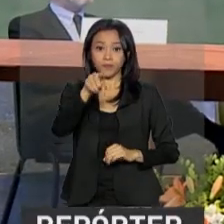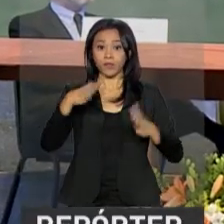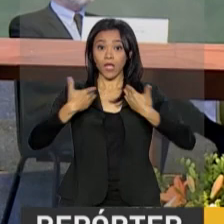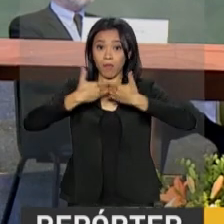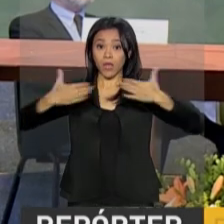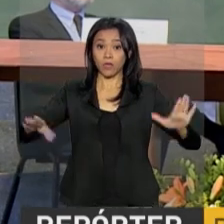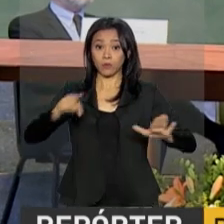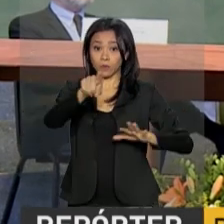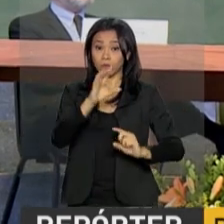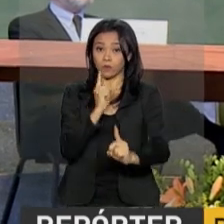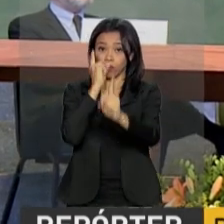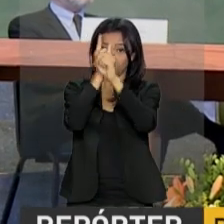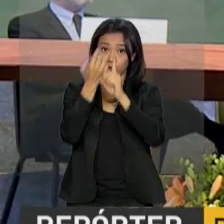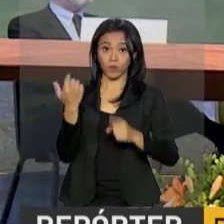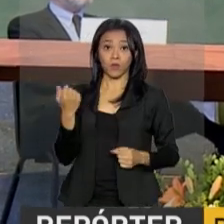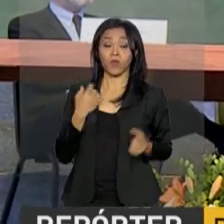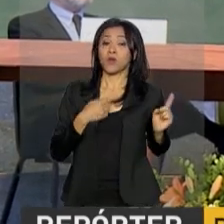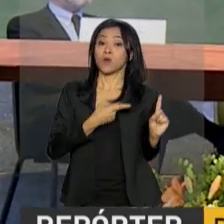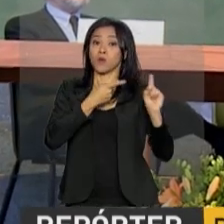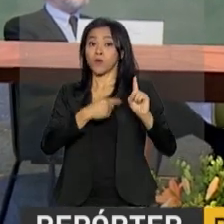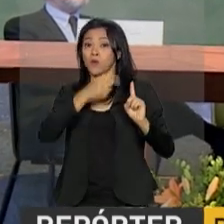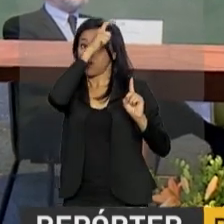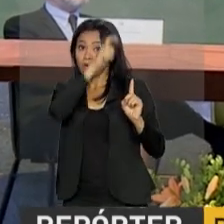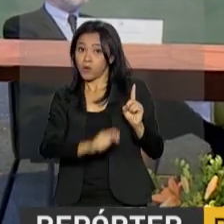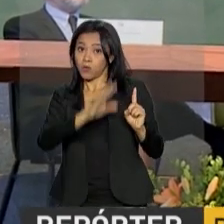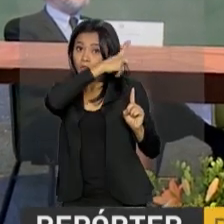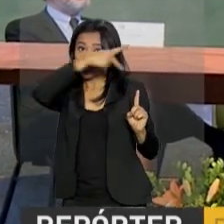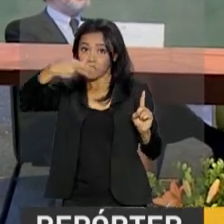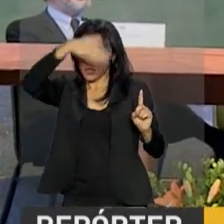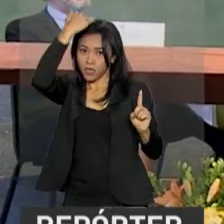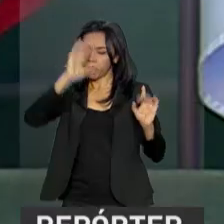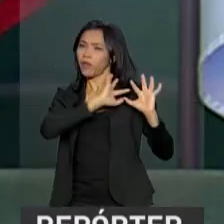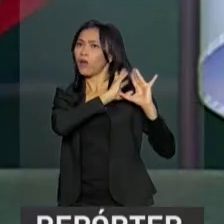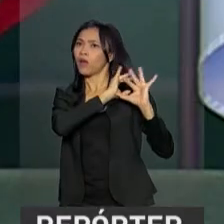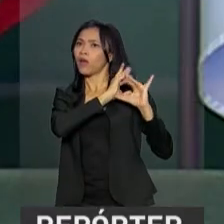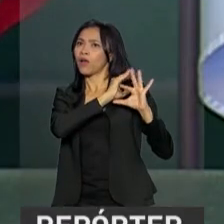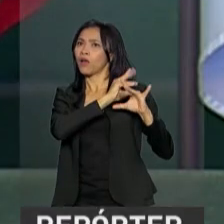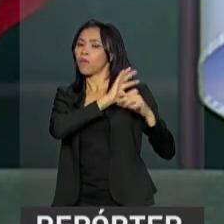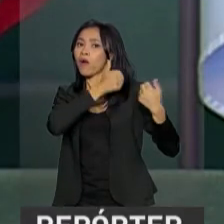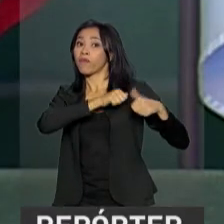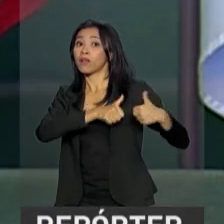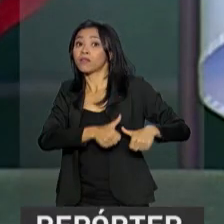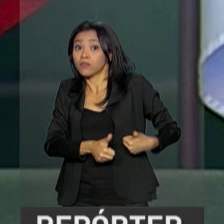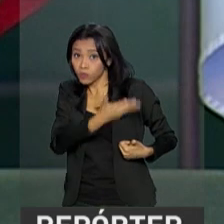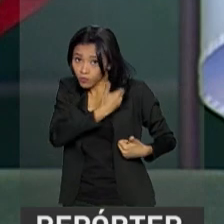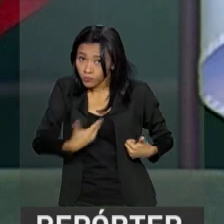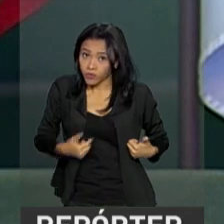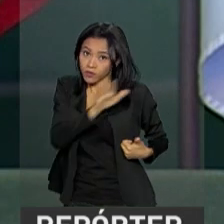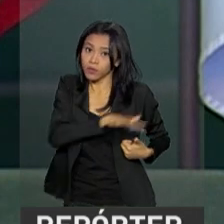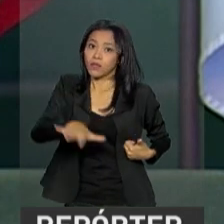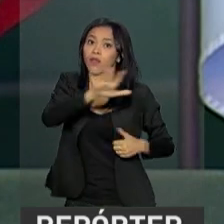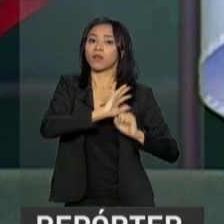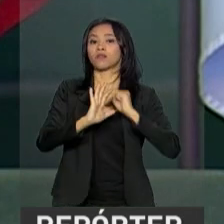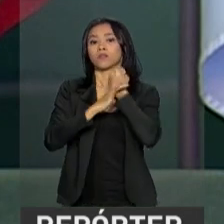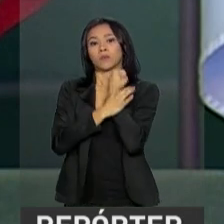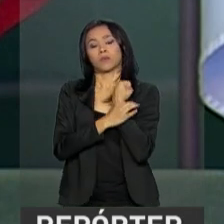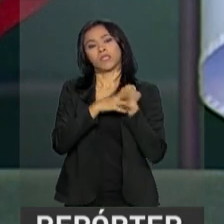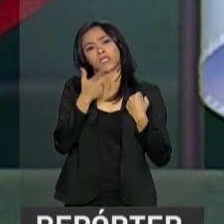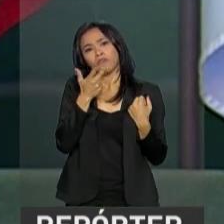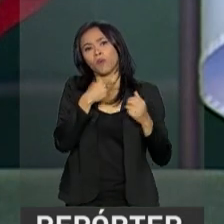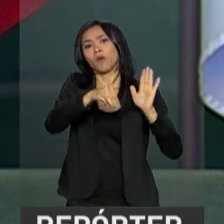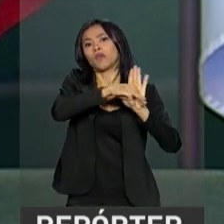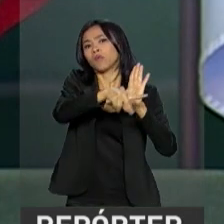do evento o presidente michel temer fez um balanço das ações do governo na área de segurança pública e destacou a medida